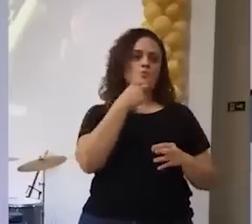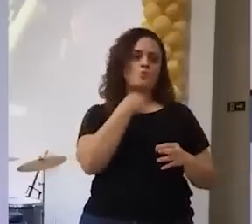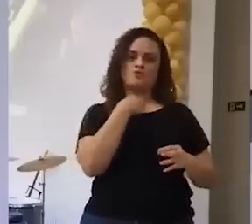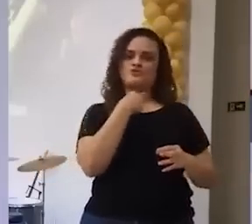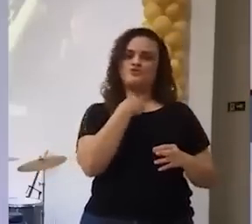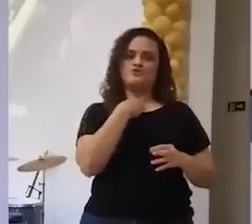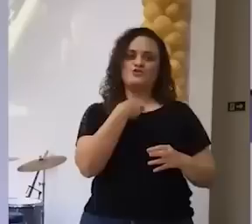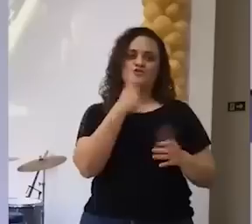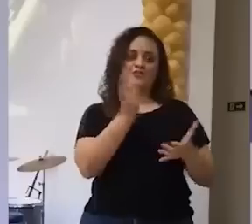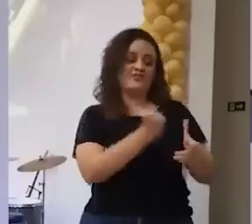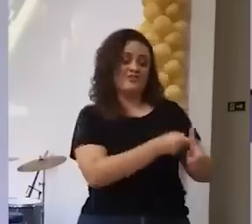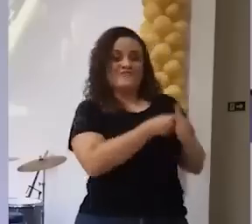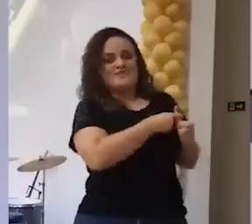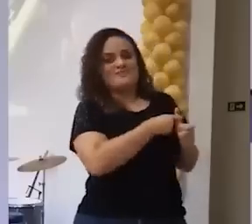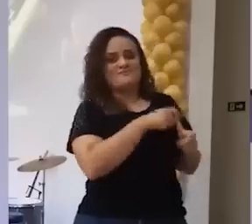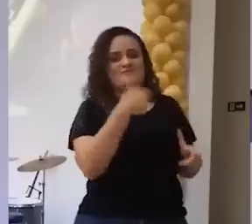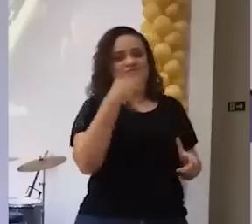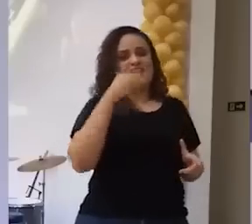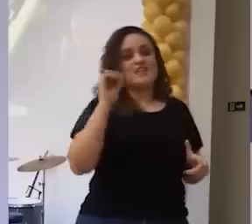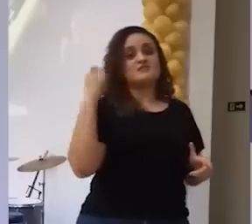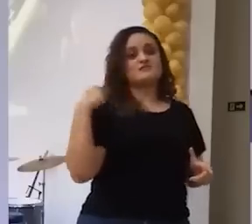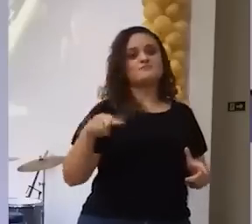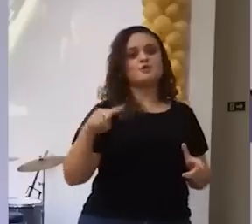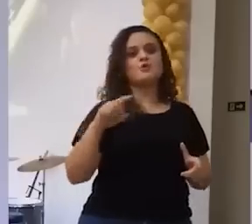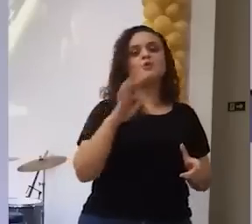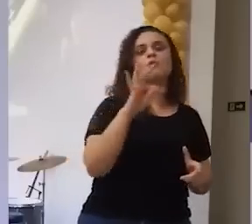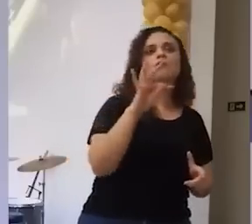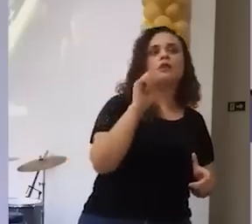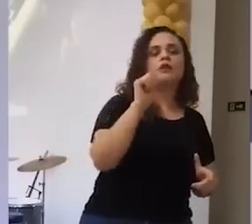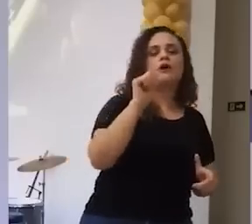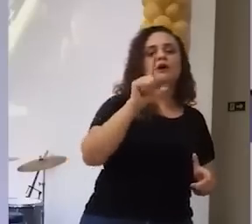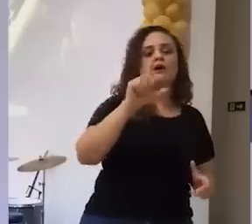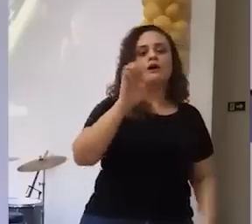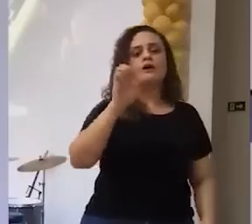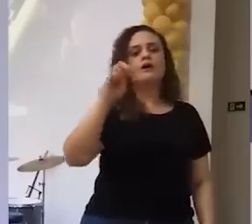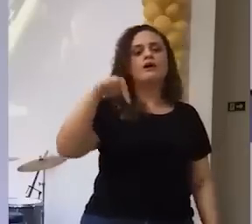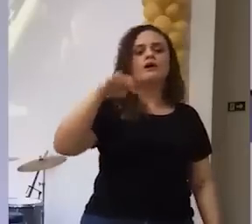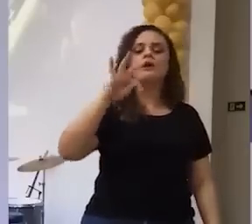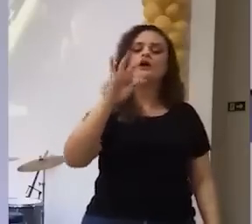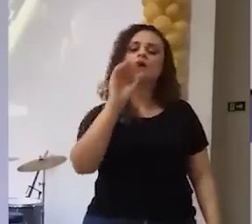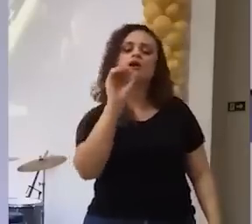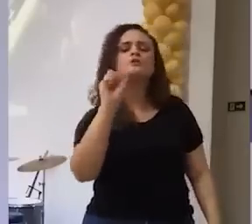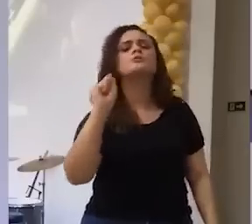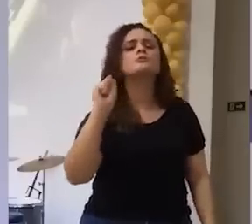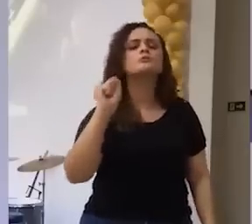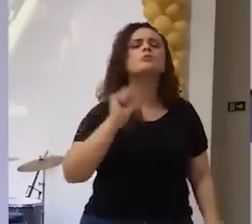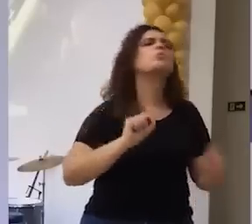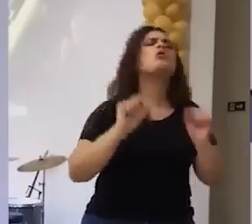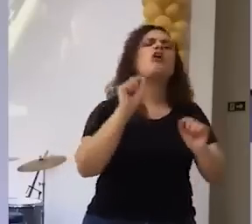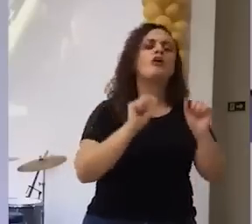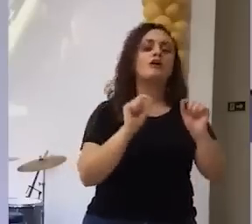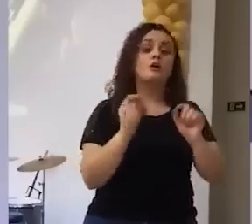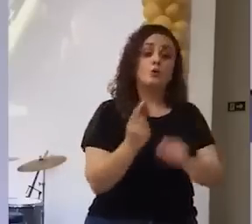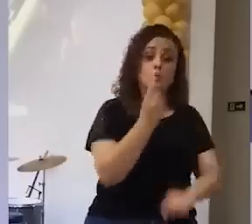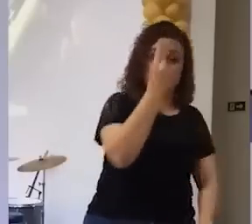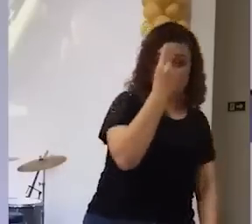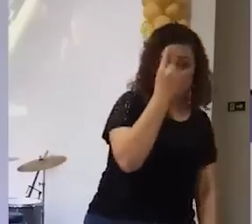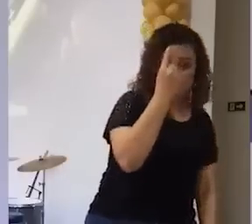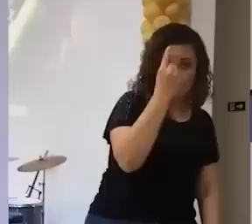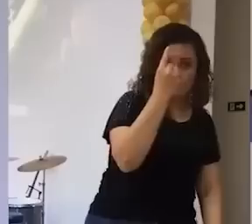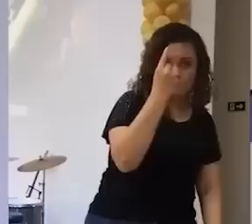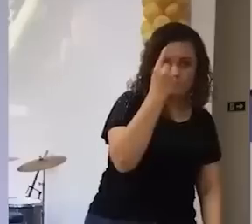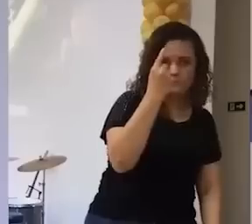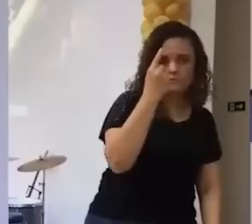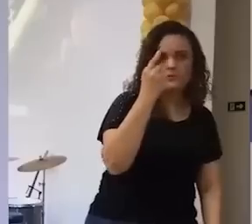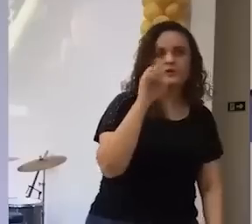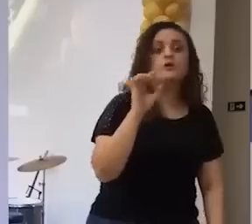mil talentos. O que são 10 mil talentos? Um talento são 35